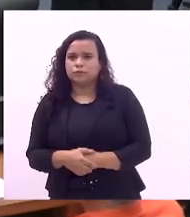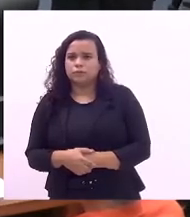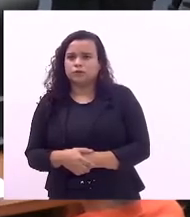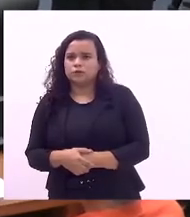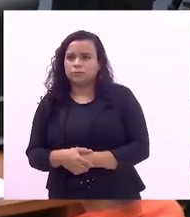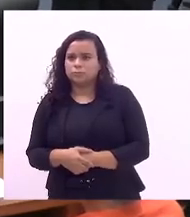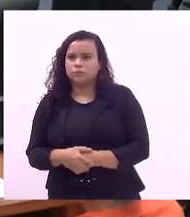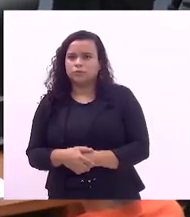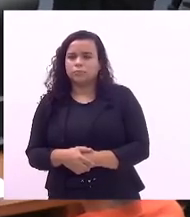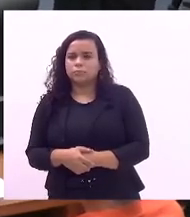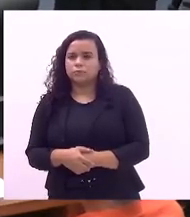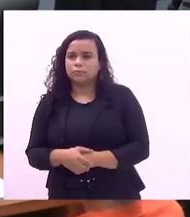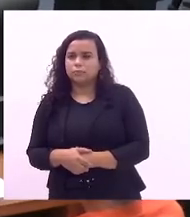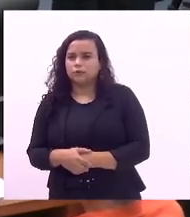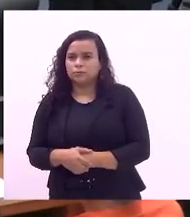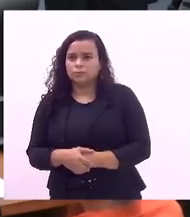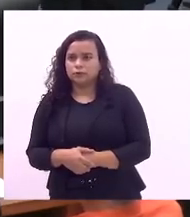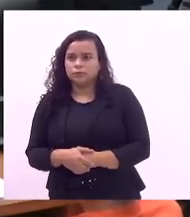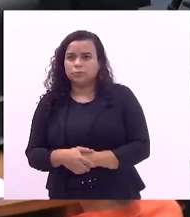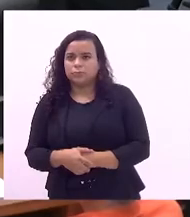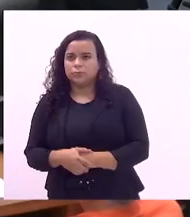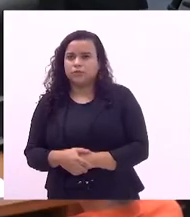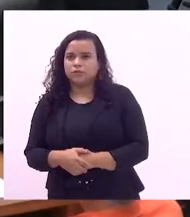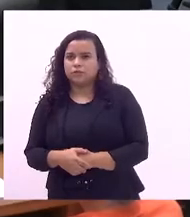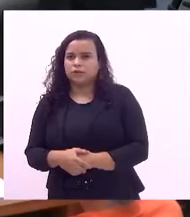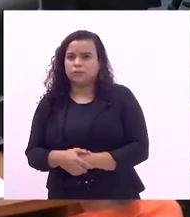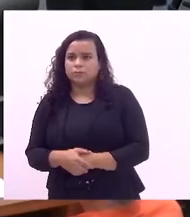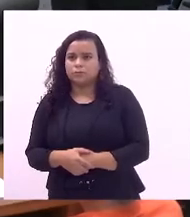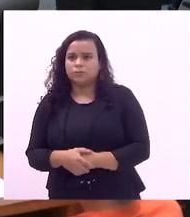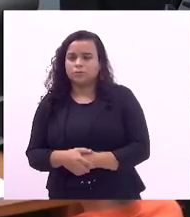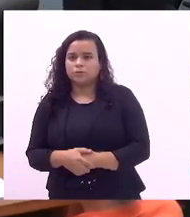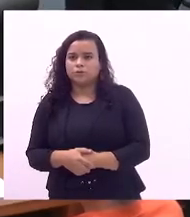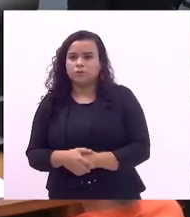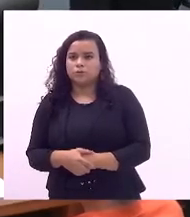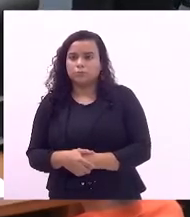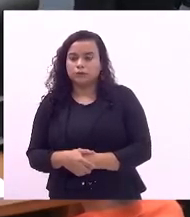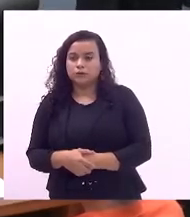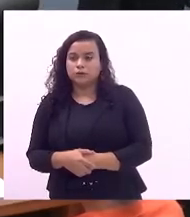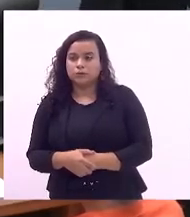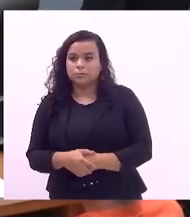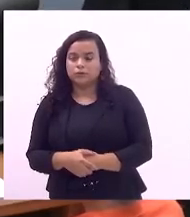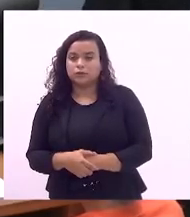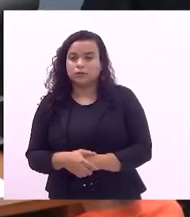E aí E aí